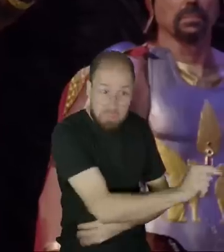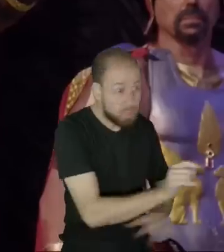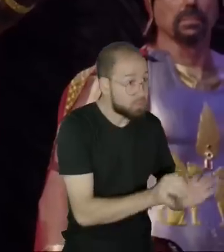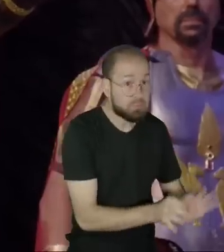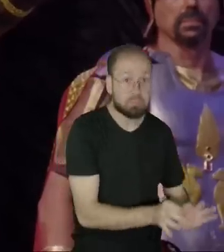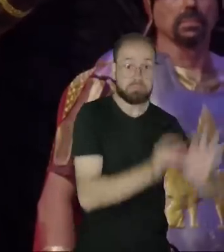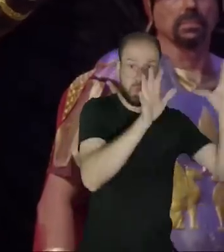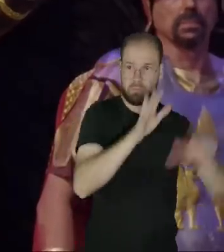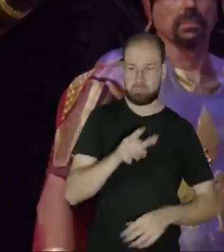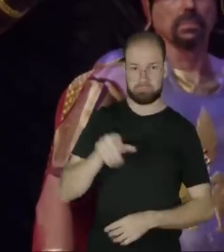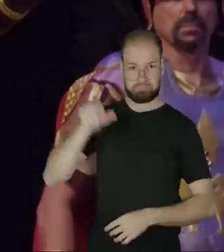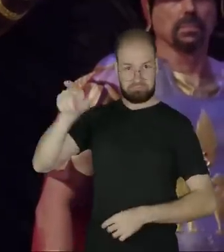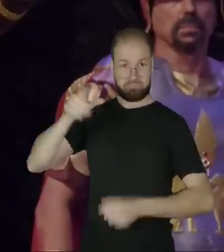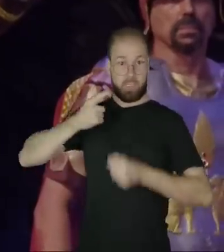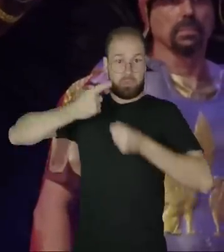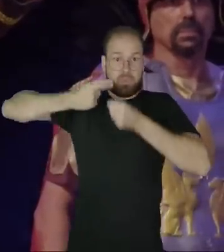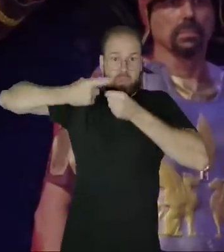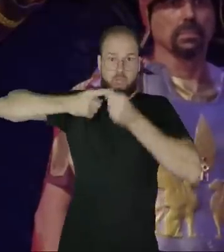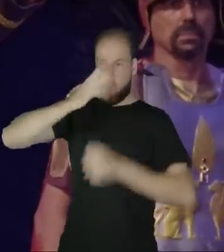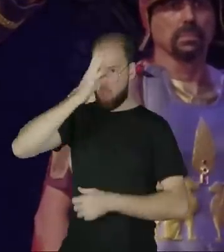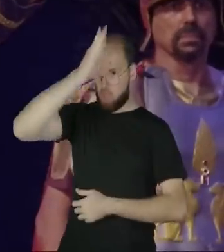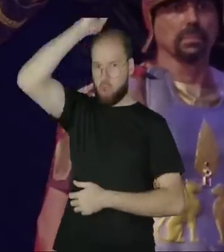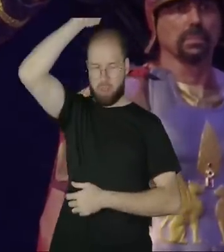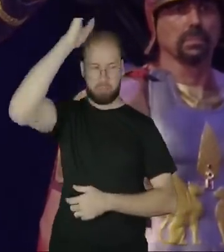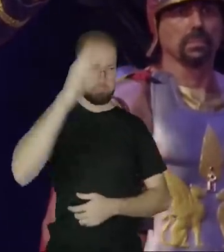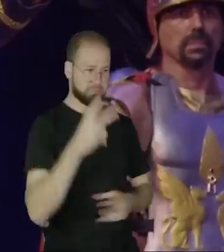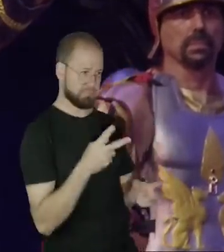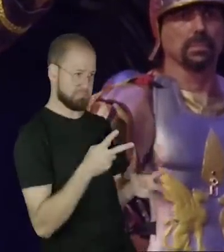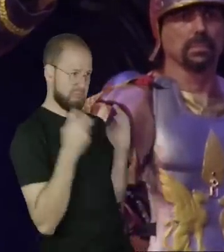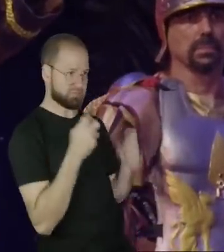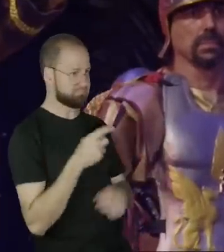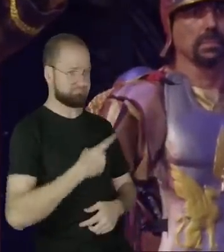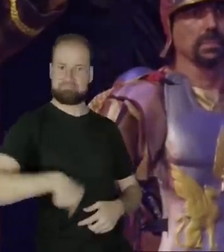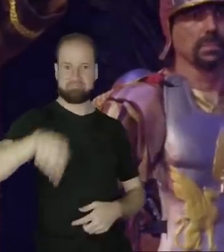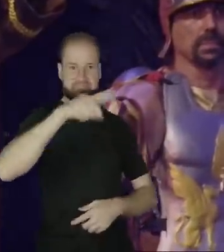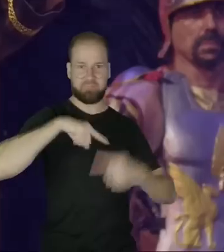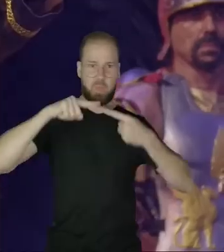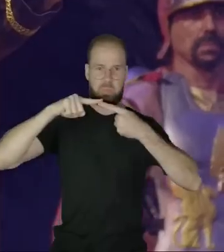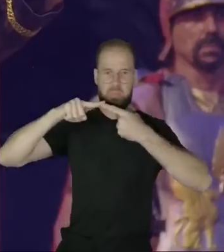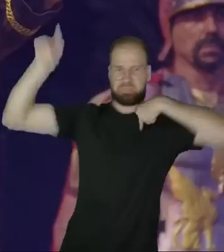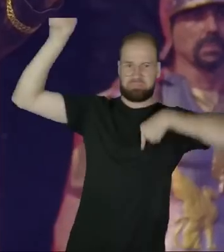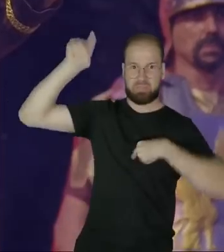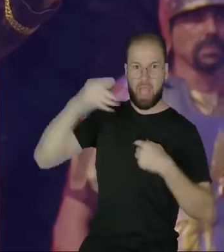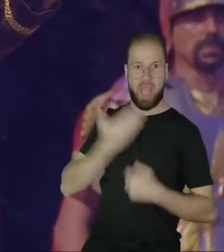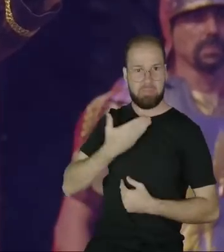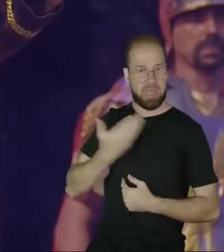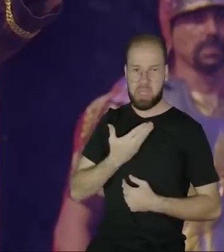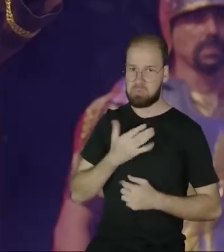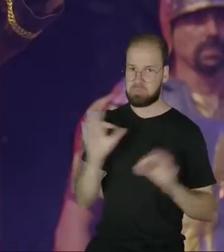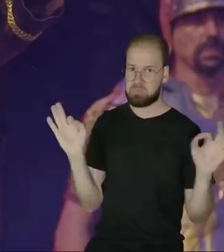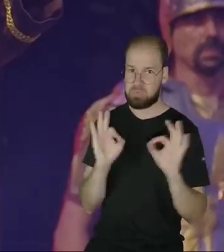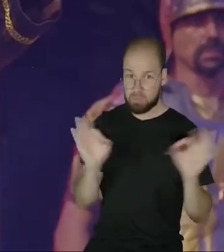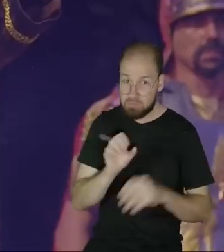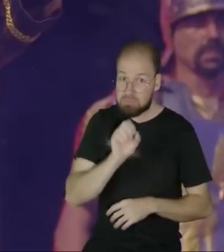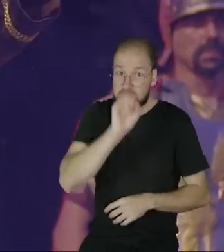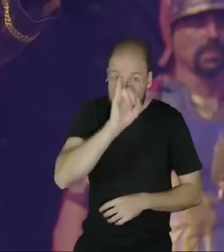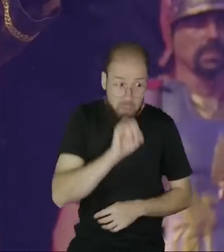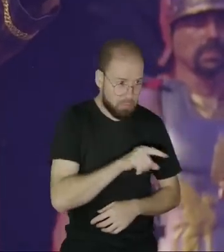Roma entenderá que não somos amigos de César. Todo aquele que se faz rei opõe-se a